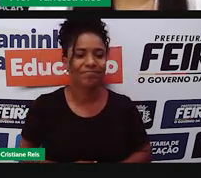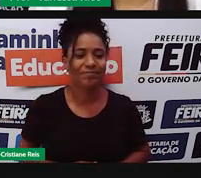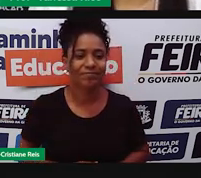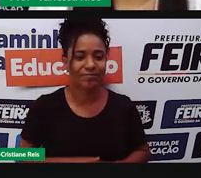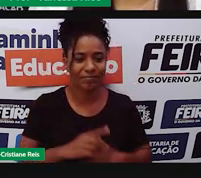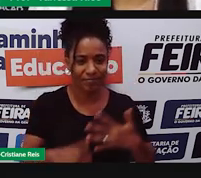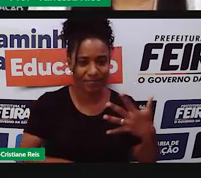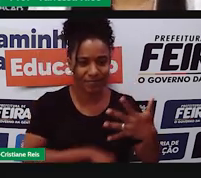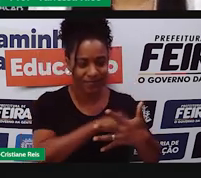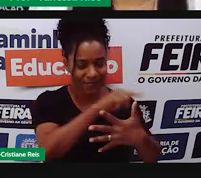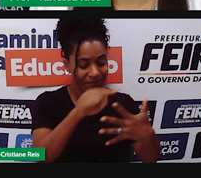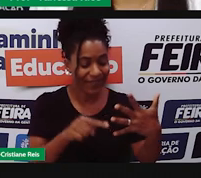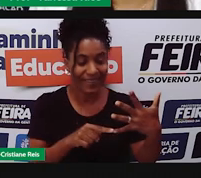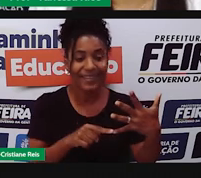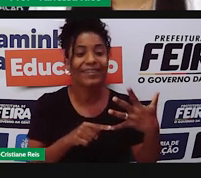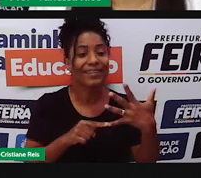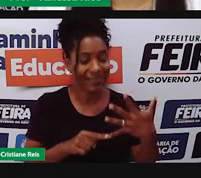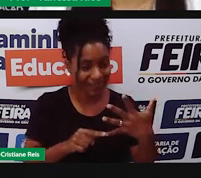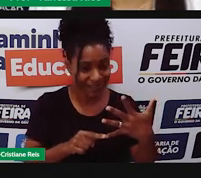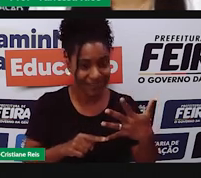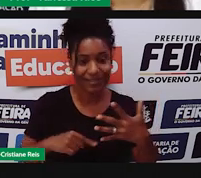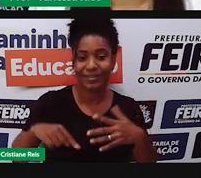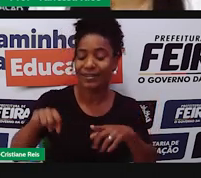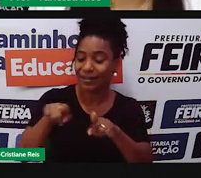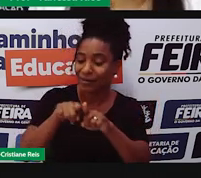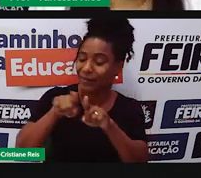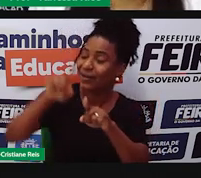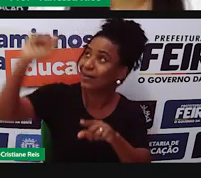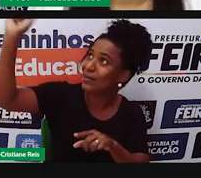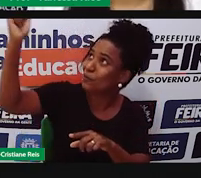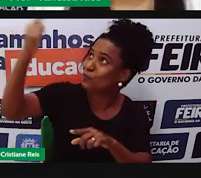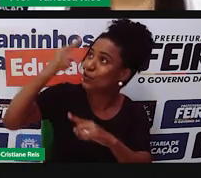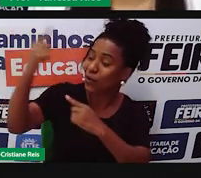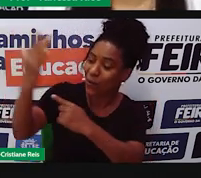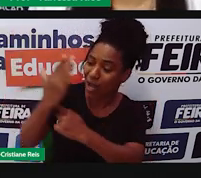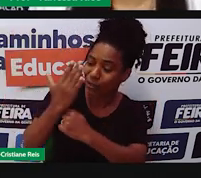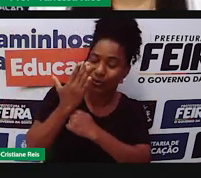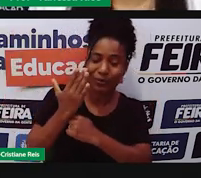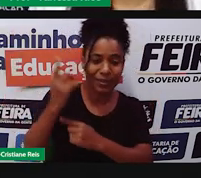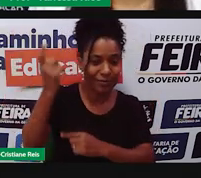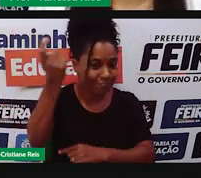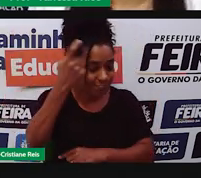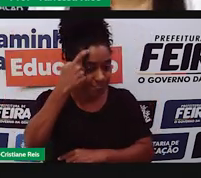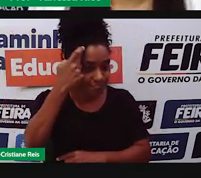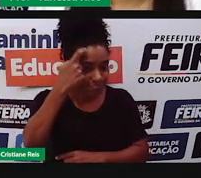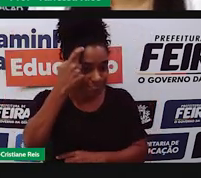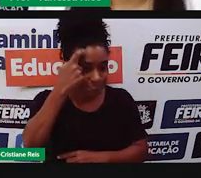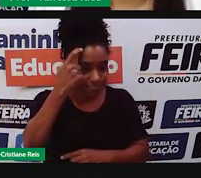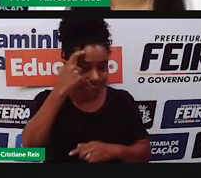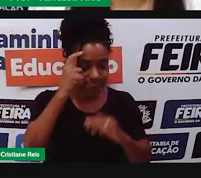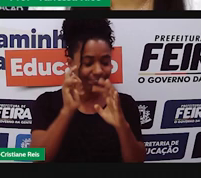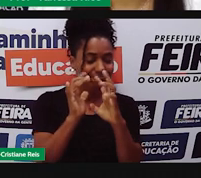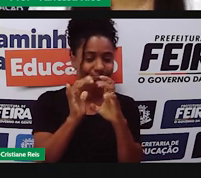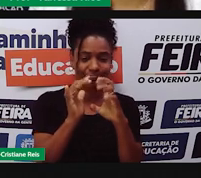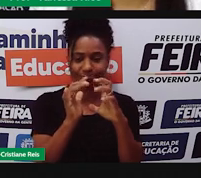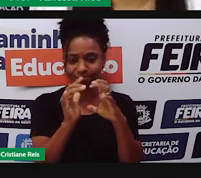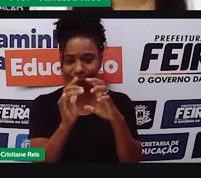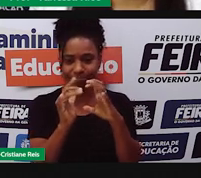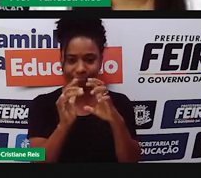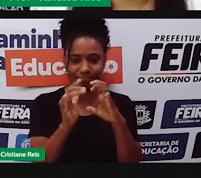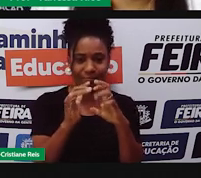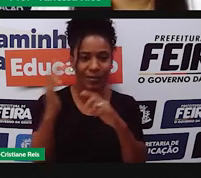Além disso, auxilia nas funções cognitivas. Tomar um pouquinho de sol ativa o